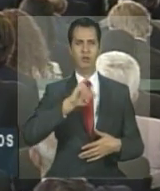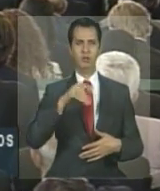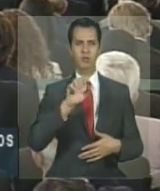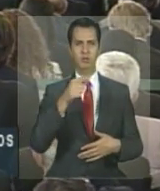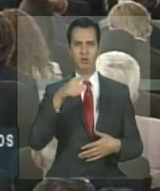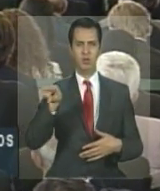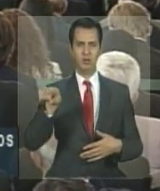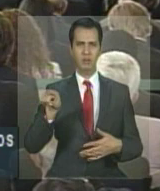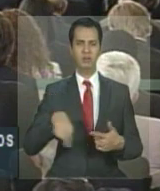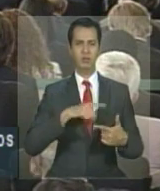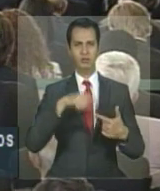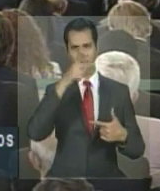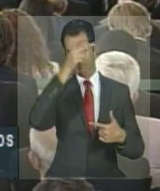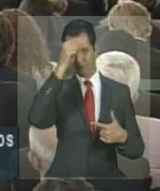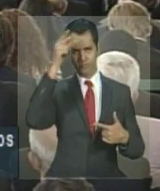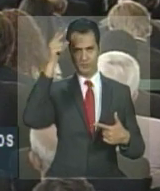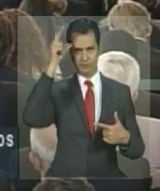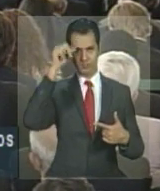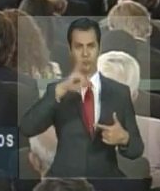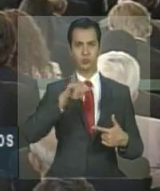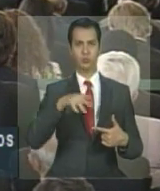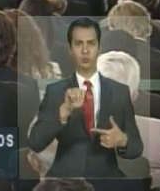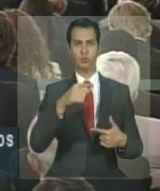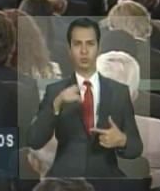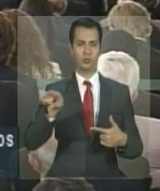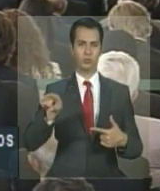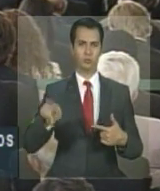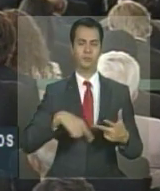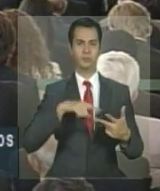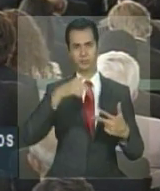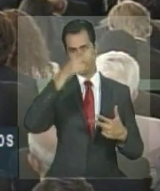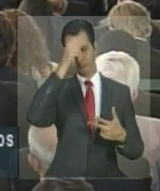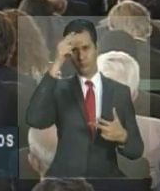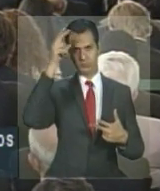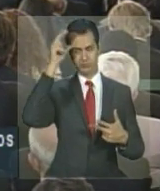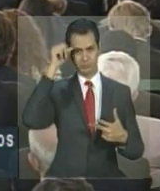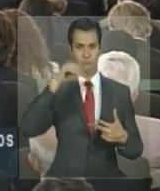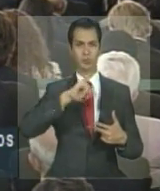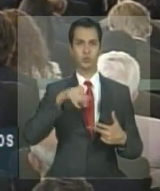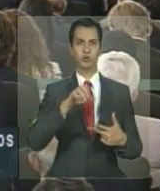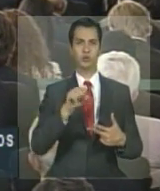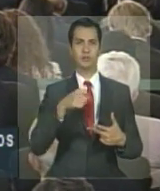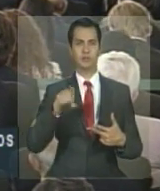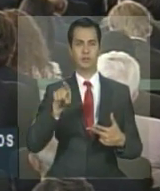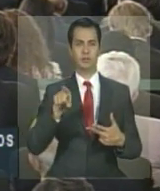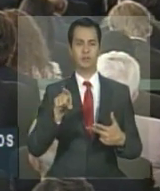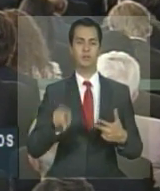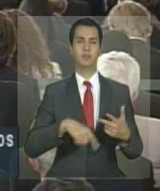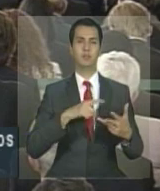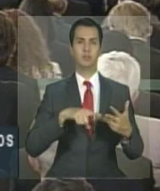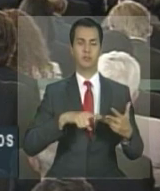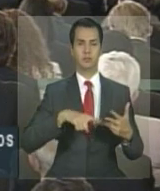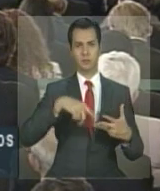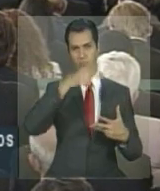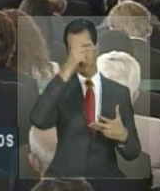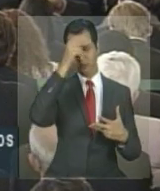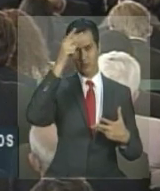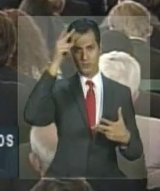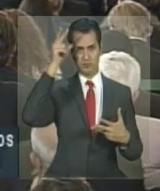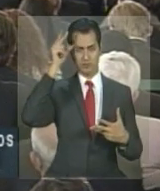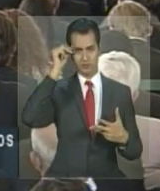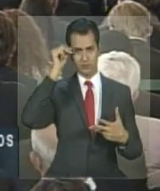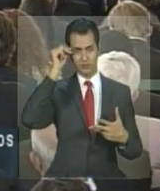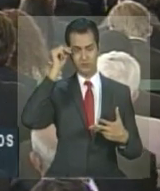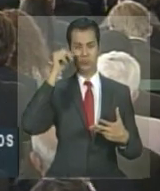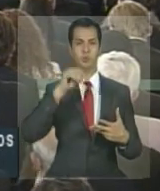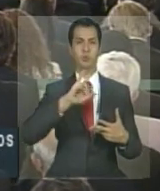Castelo. O prefeito de Recife, João da Costa. O prefeito de Porto Alegre, José Fortunati. prefeito de São João